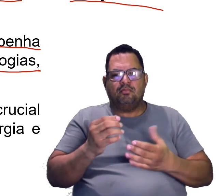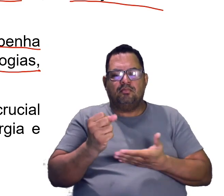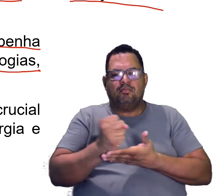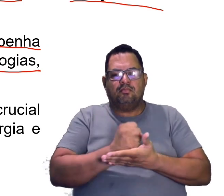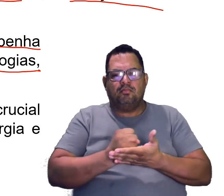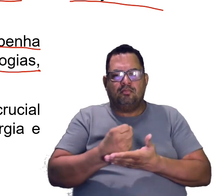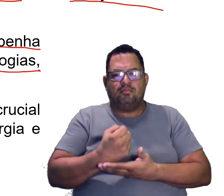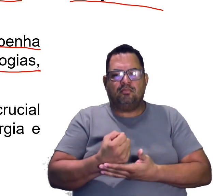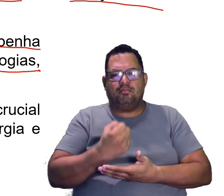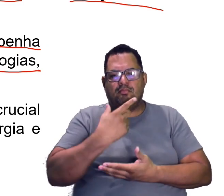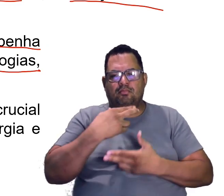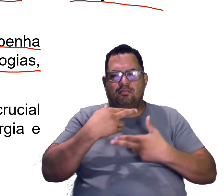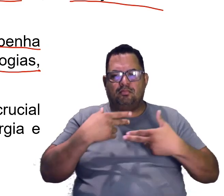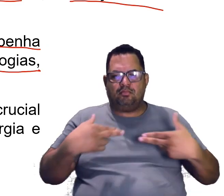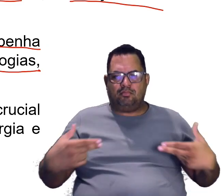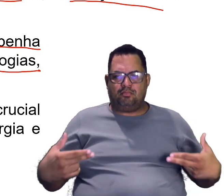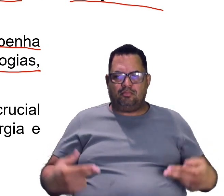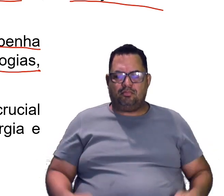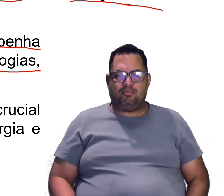e medicamentos.